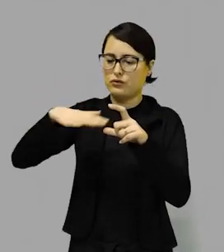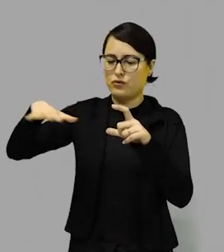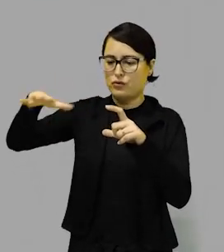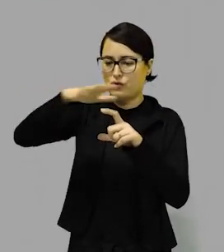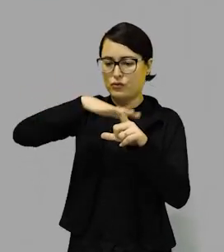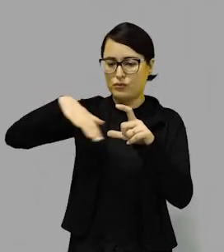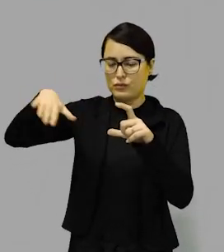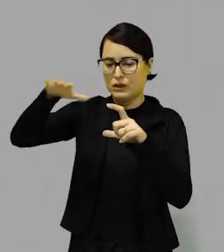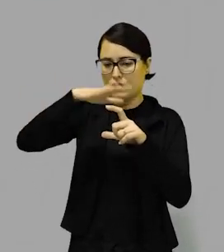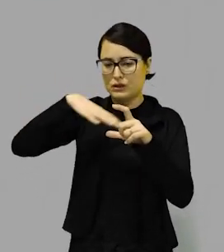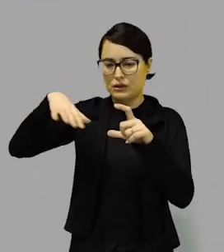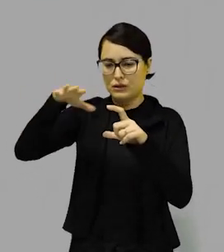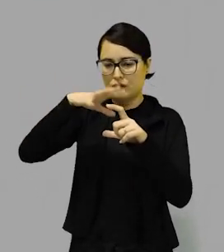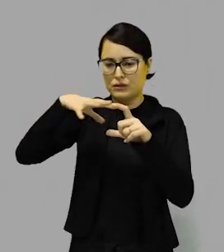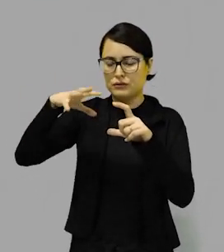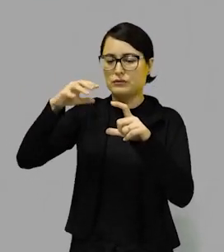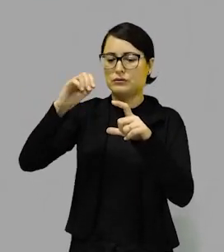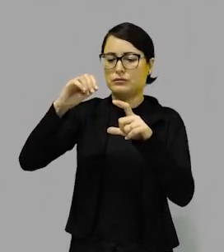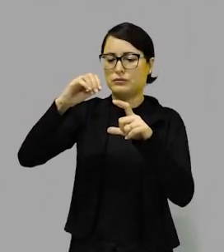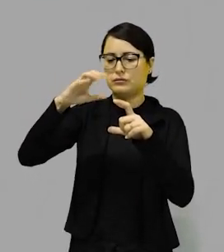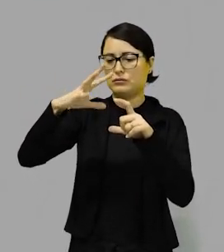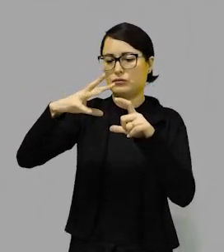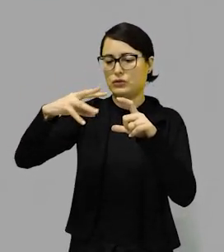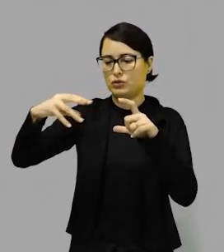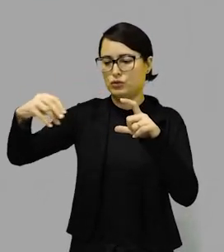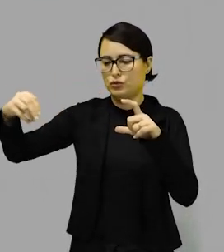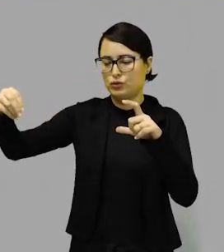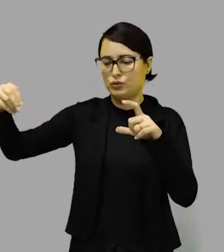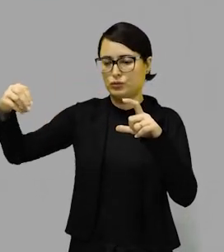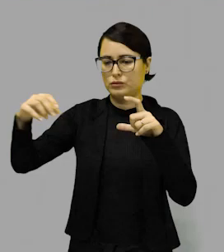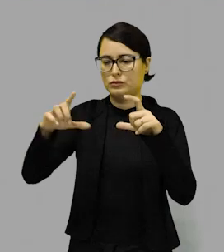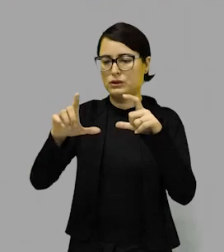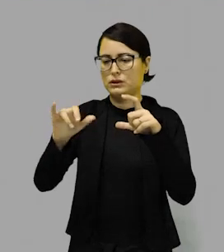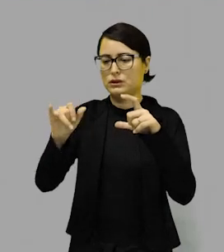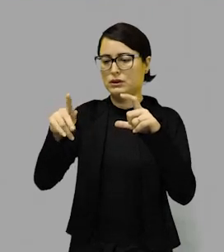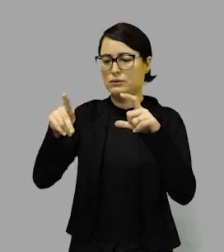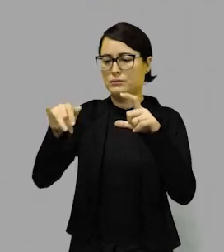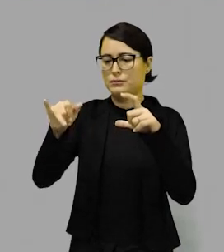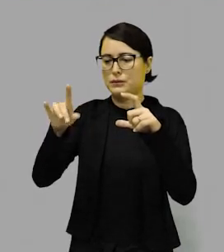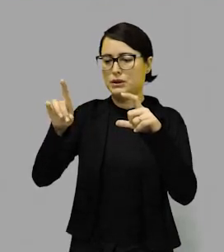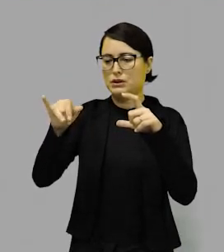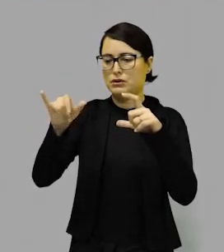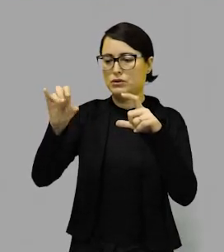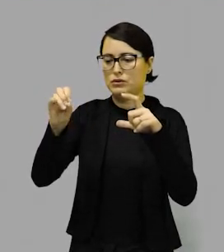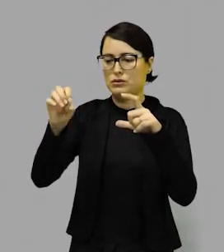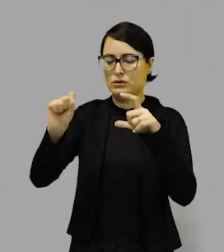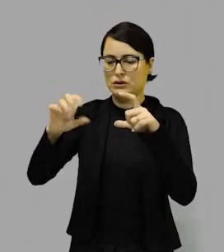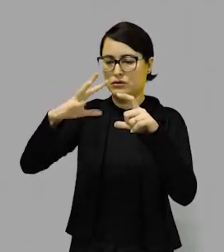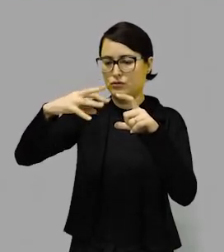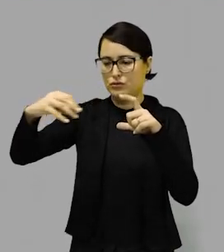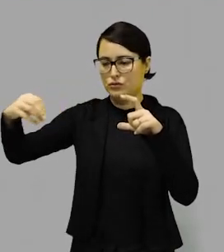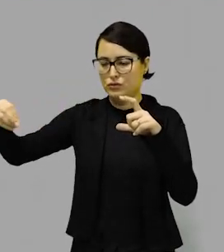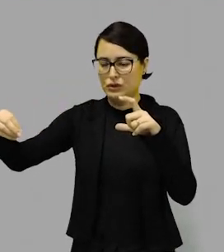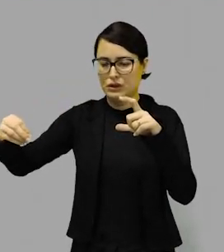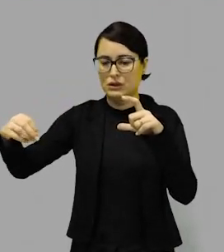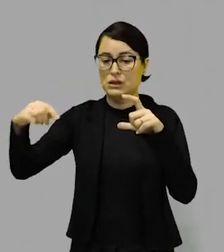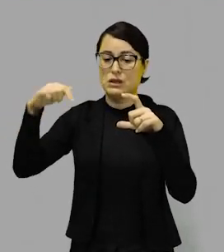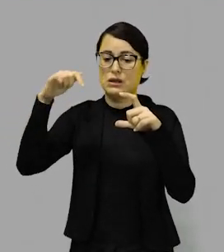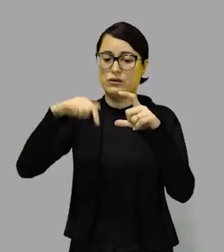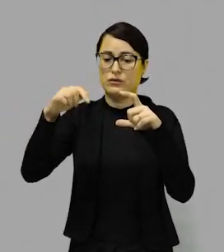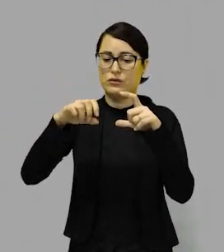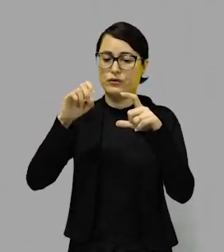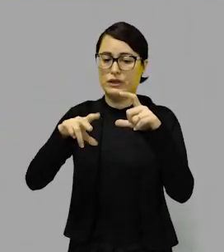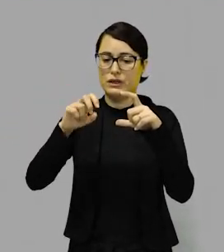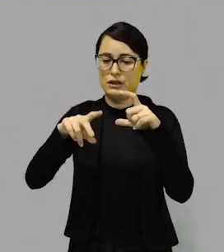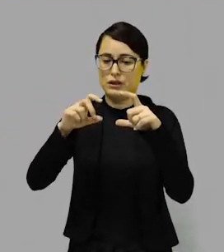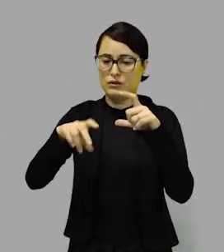as moléculas do lipídio elas vão se dissolver e, consequentemente, o vírus vai perder a sua função.